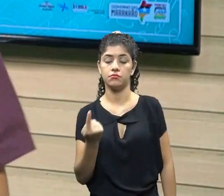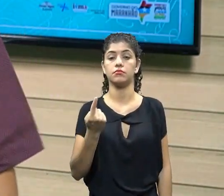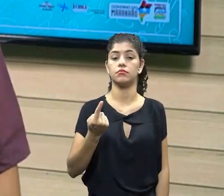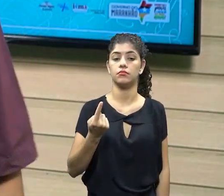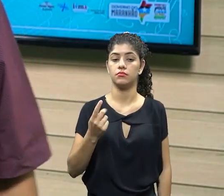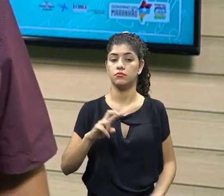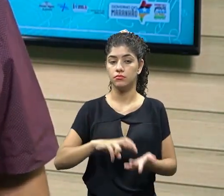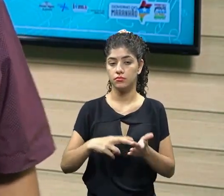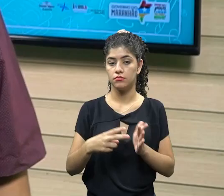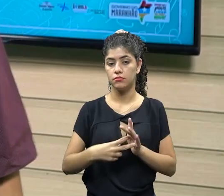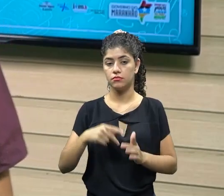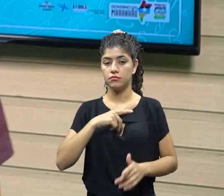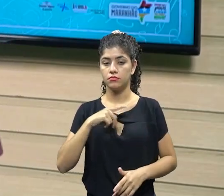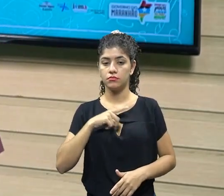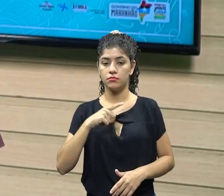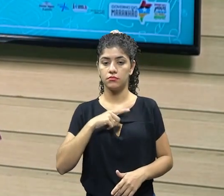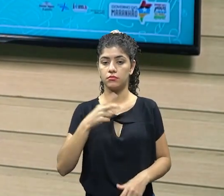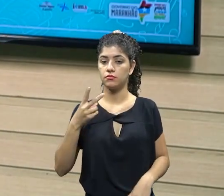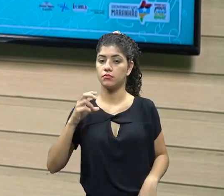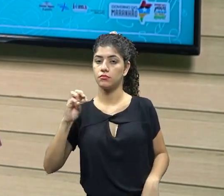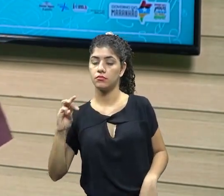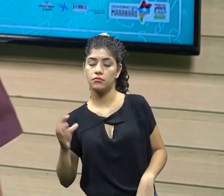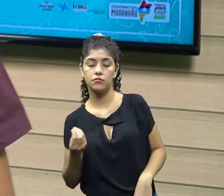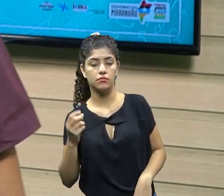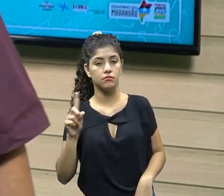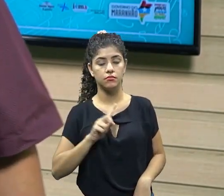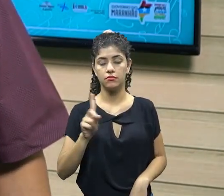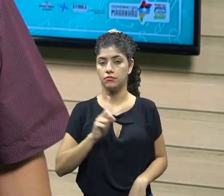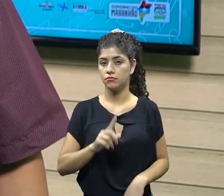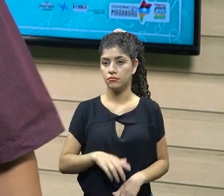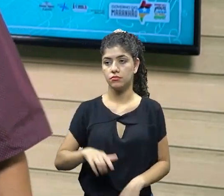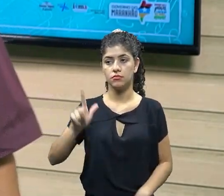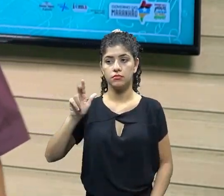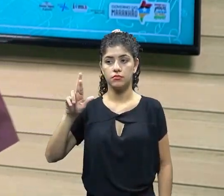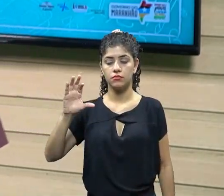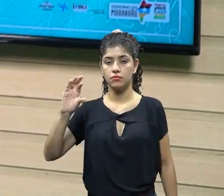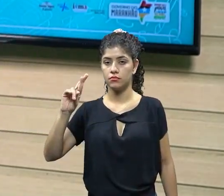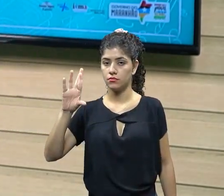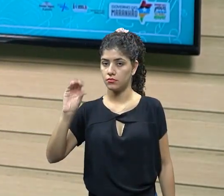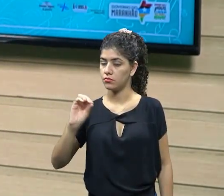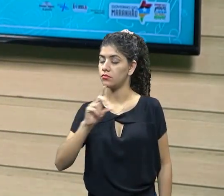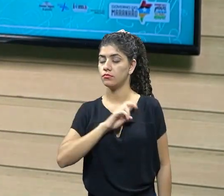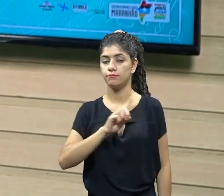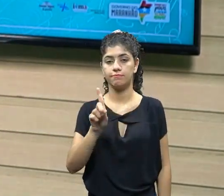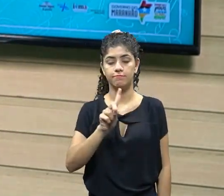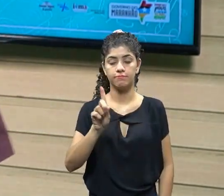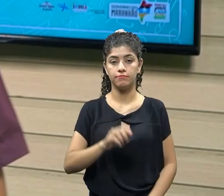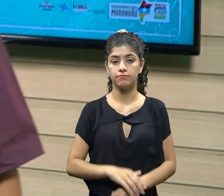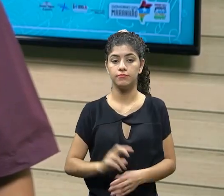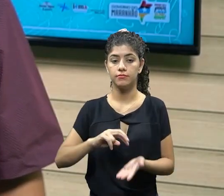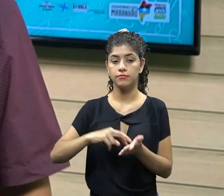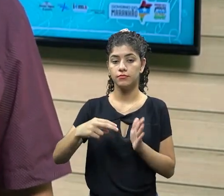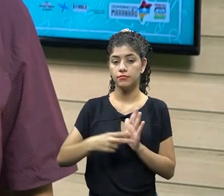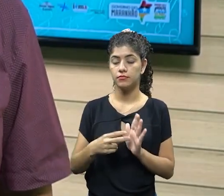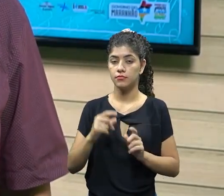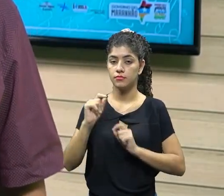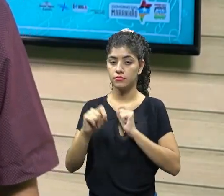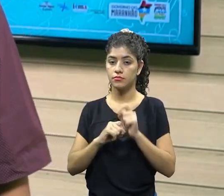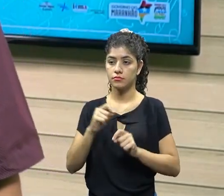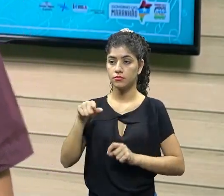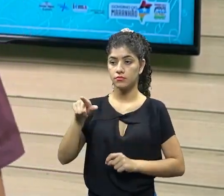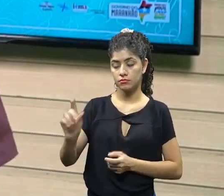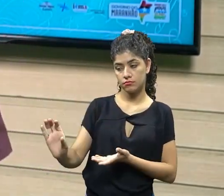de 30 mil reais. Não é assim, tá bom? O caixa em si só está dizendo o que você recebeu, mas dentro